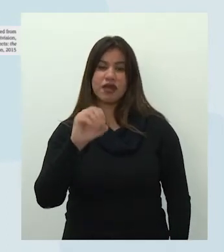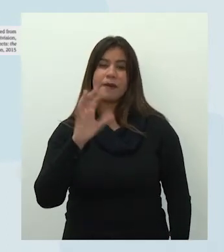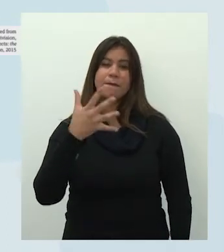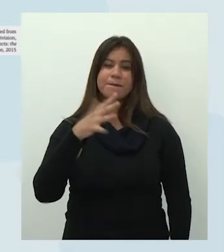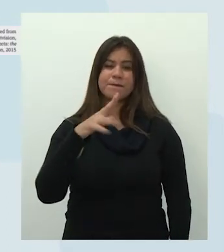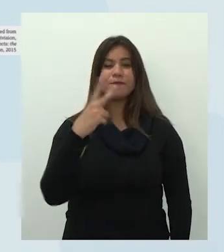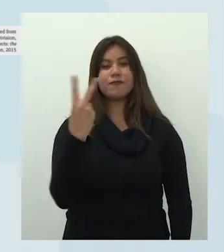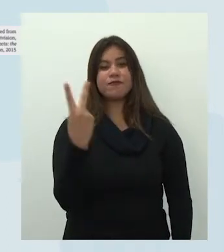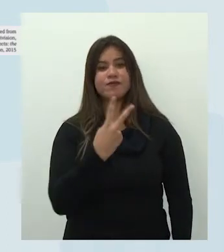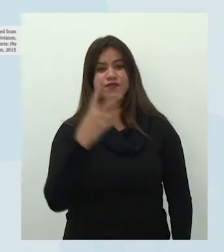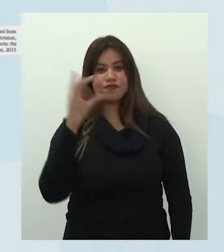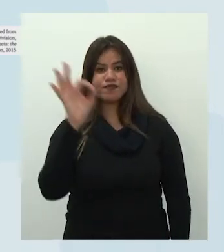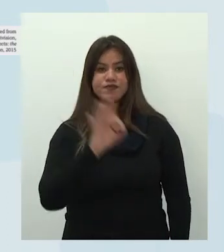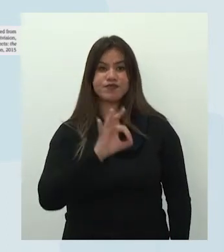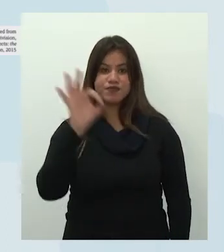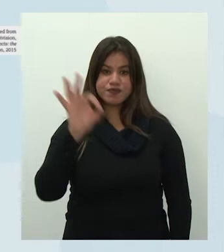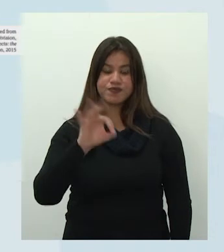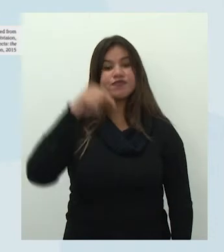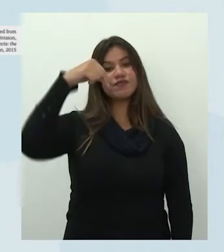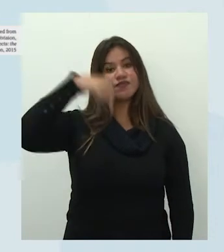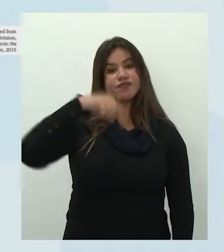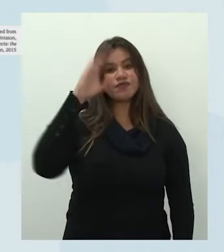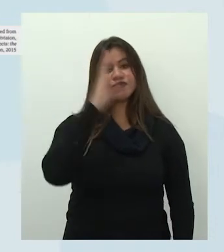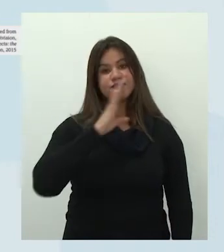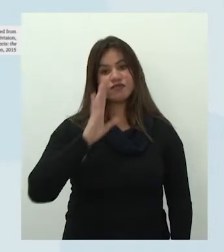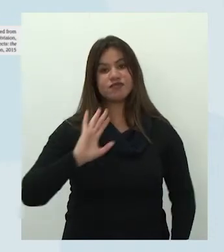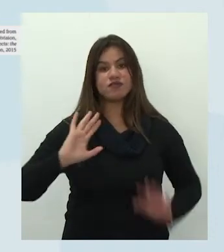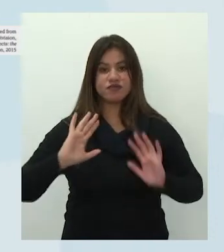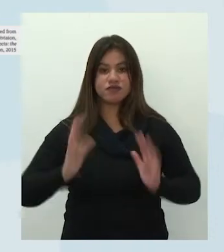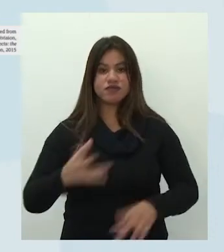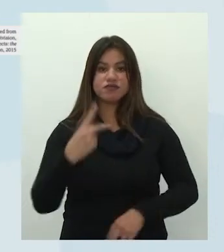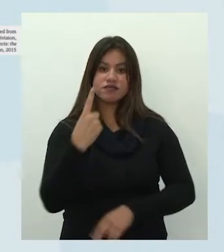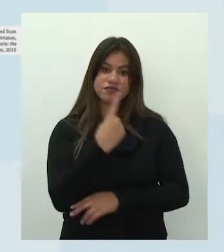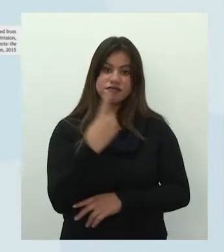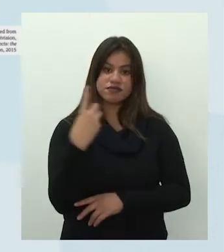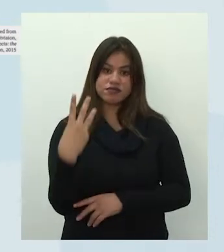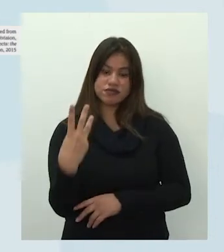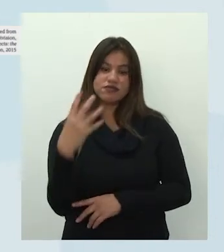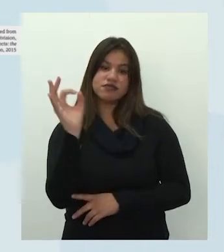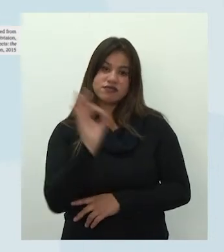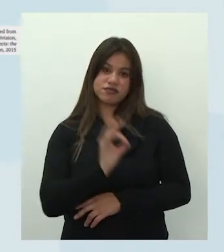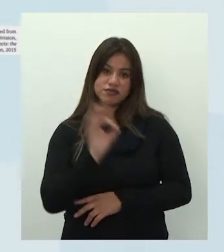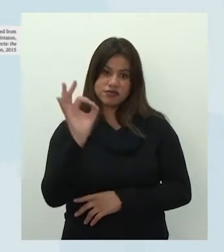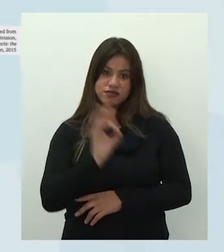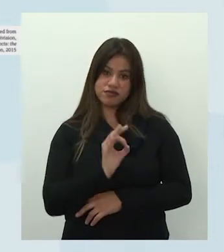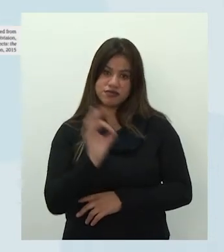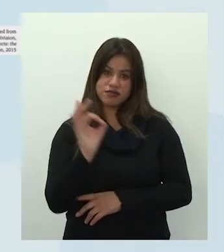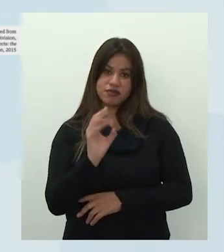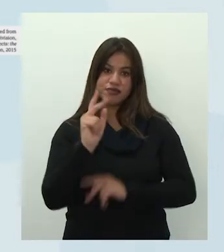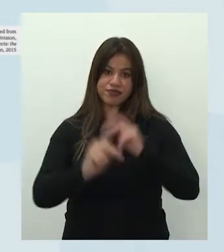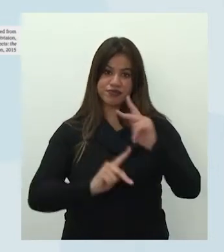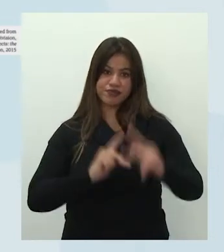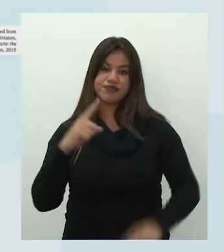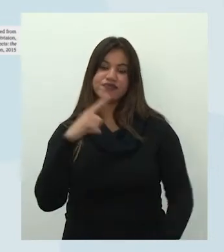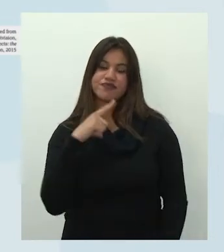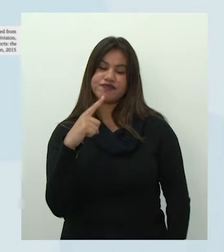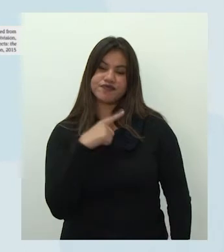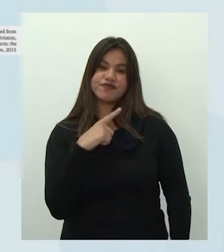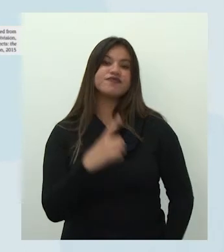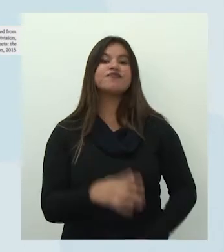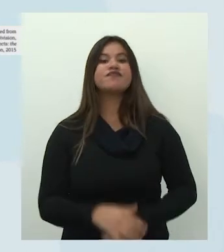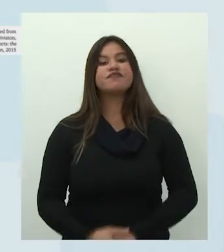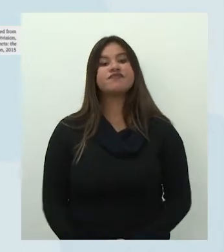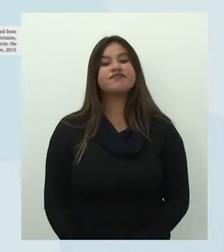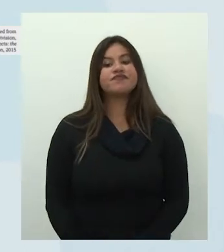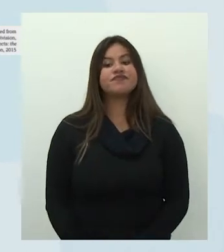no Brasil, nós já somos 13% da população. E vejam,